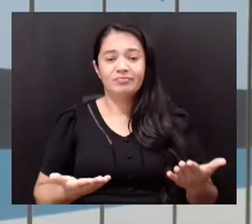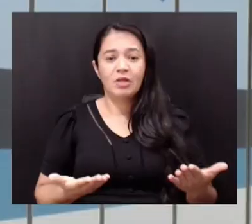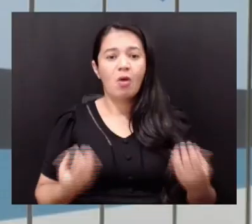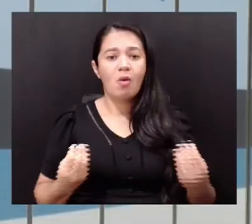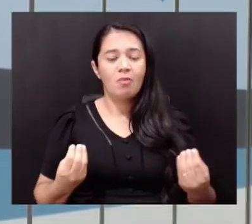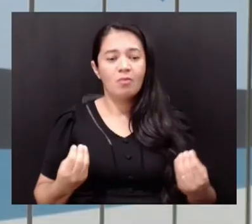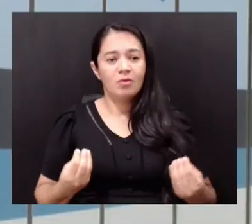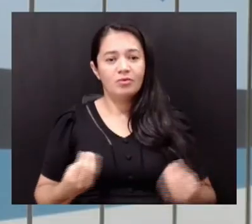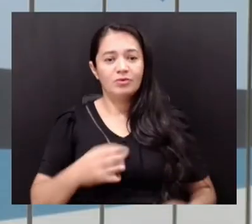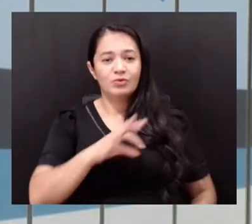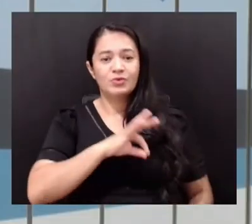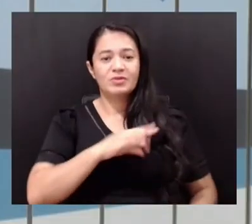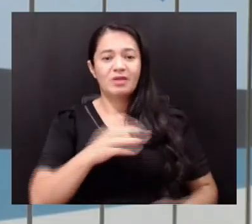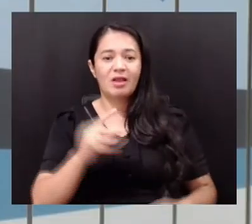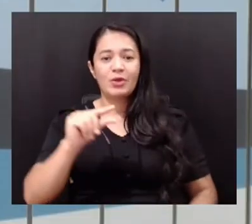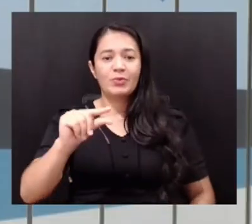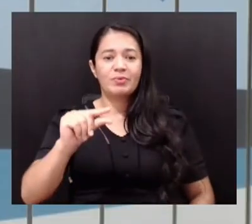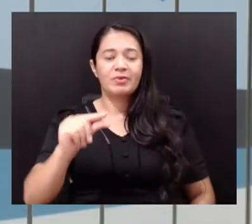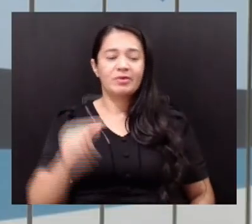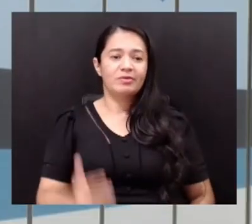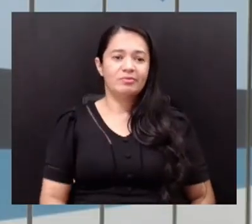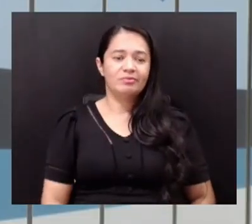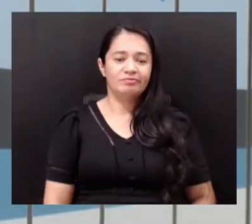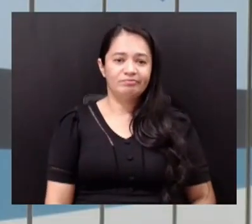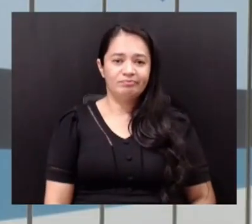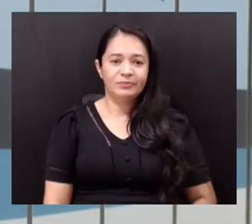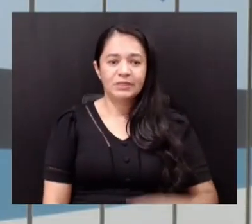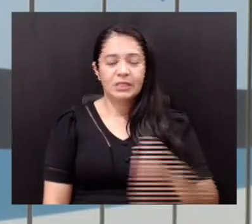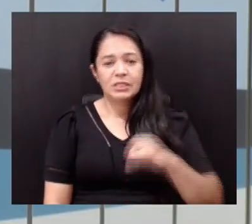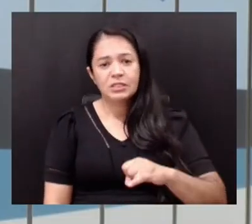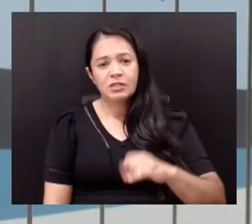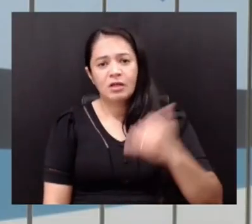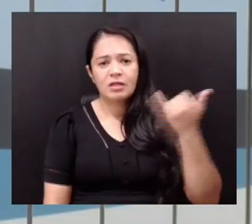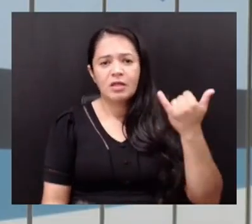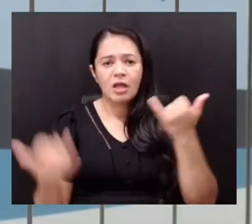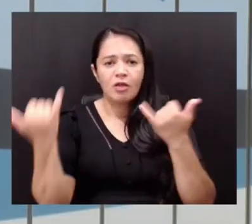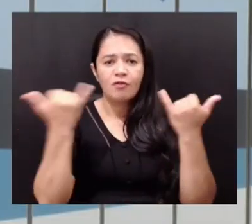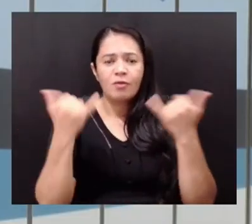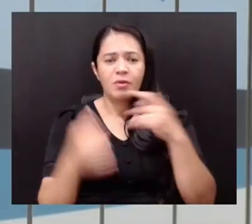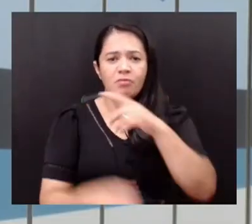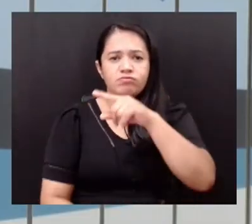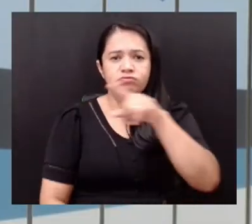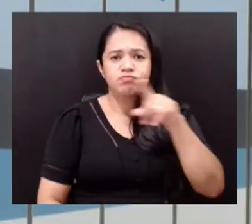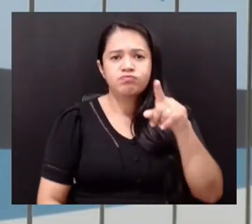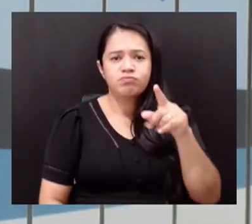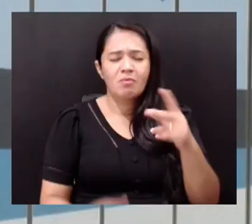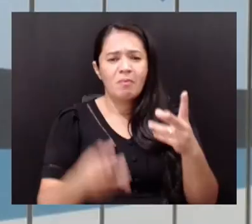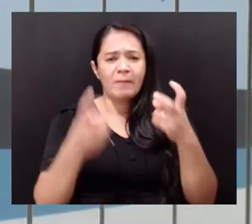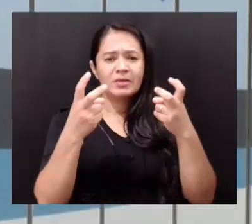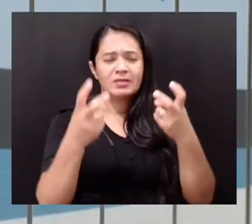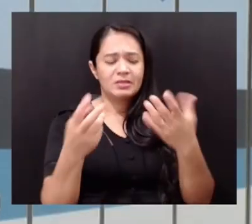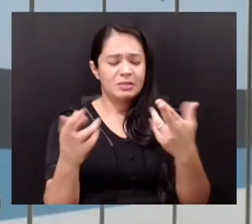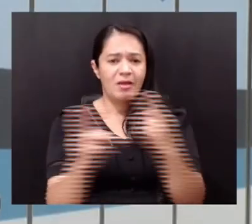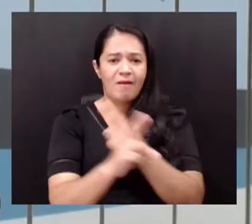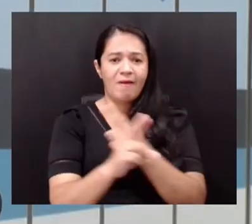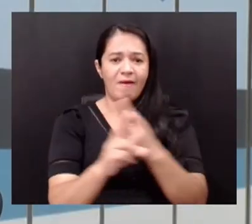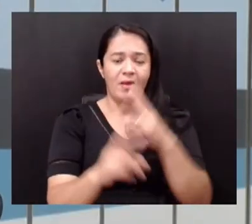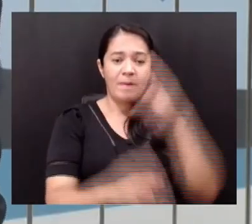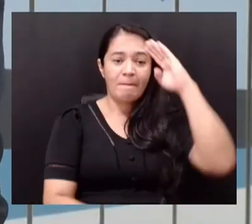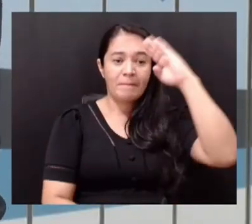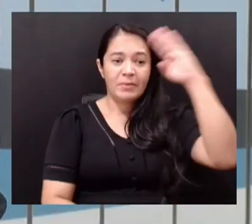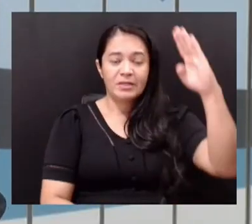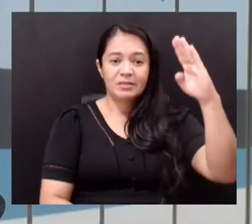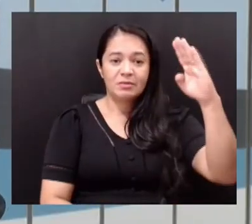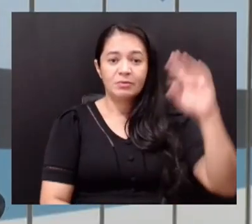mínimo. Quando você pega esses dados, você vê eles muito relacionados, principalmente no nosso país,